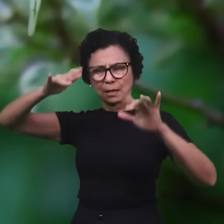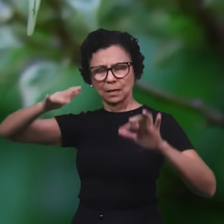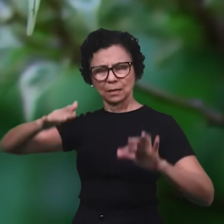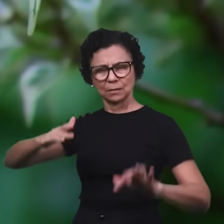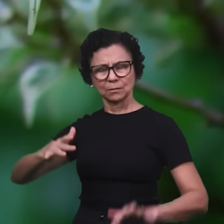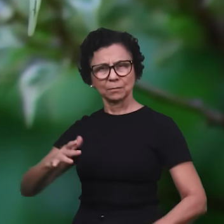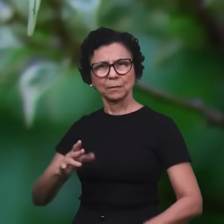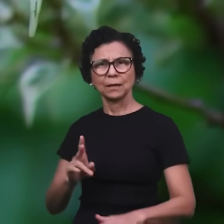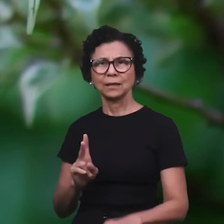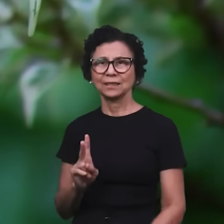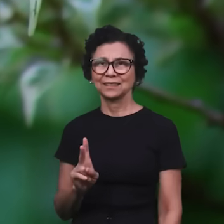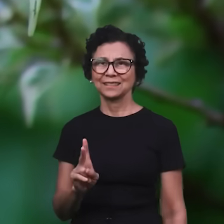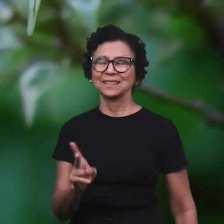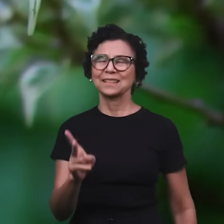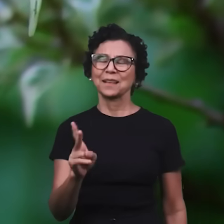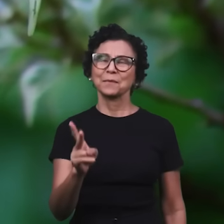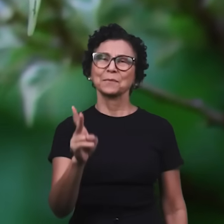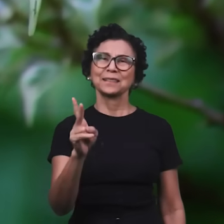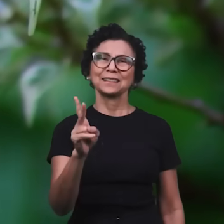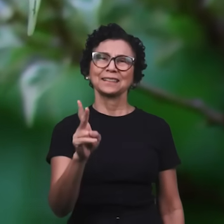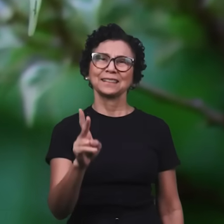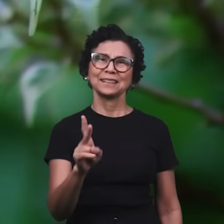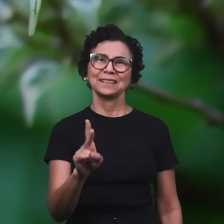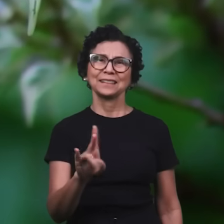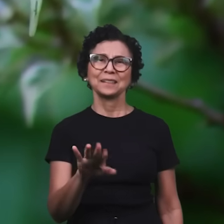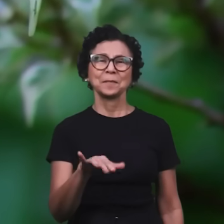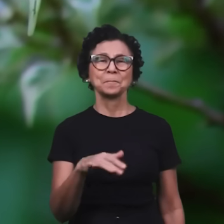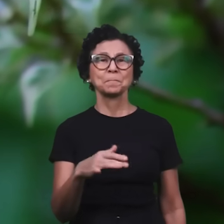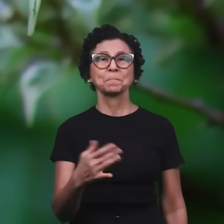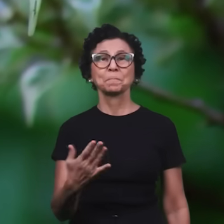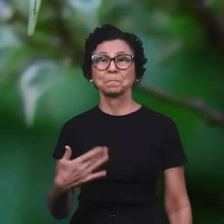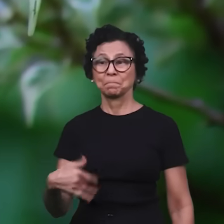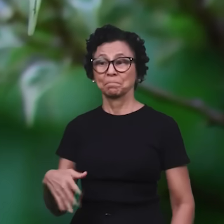ordena a bênção para sempre,